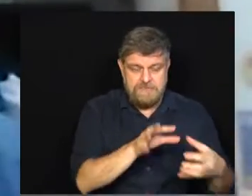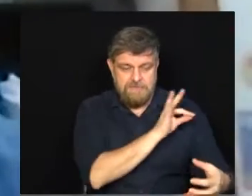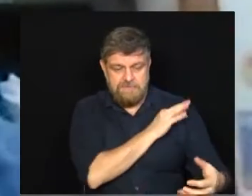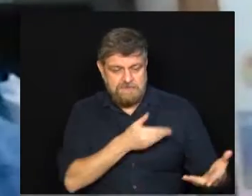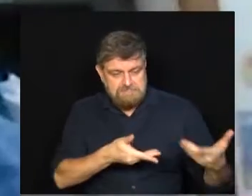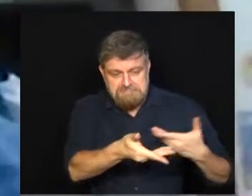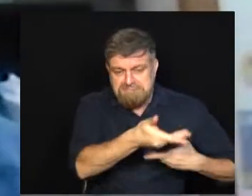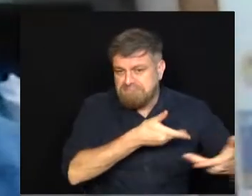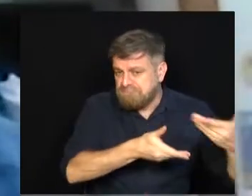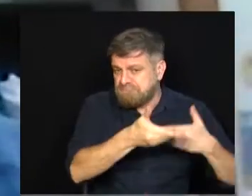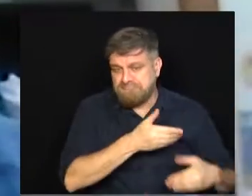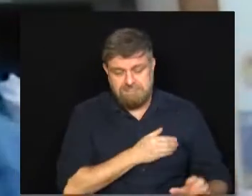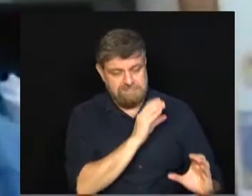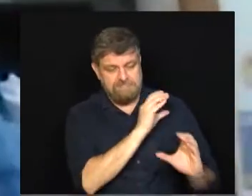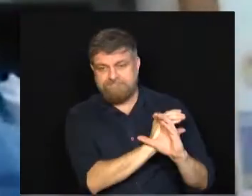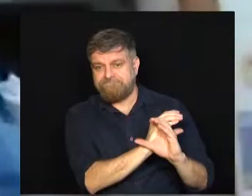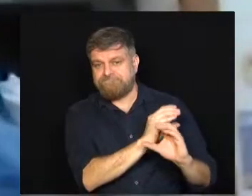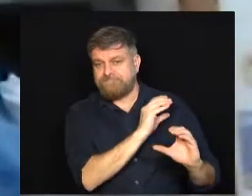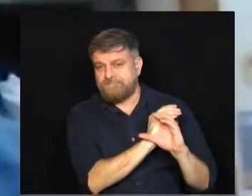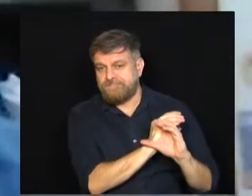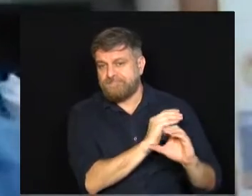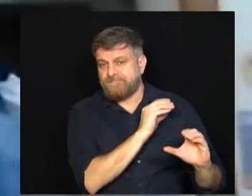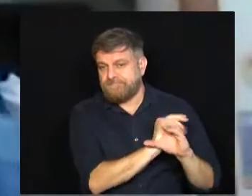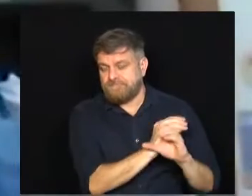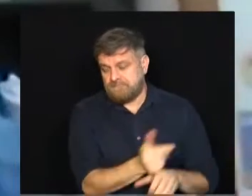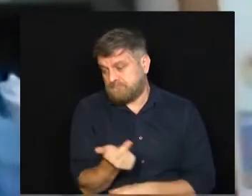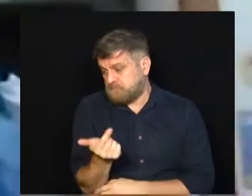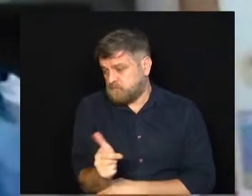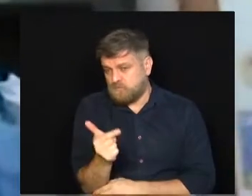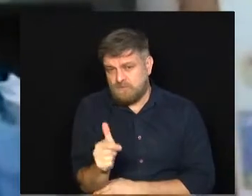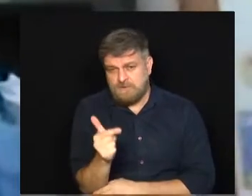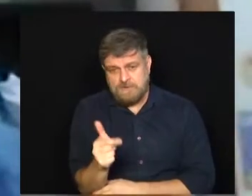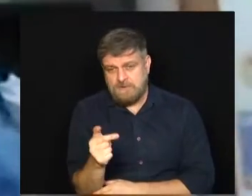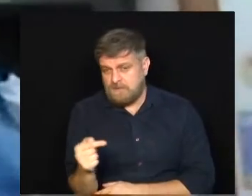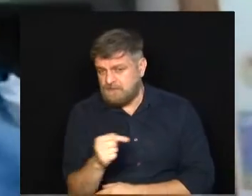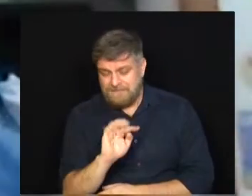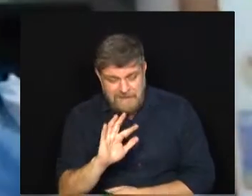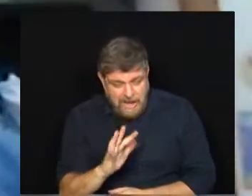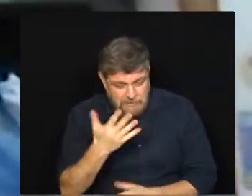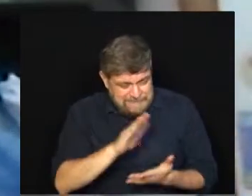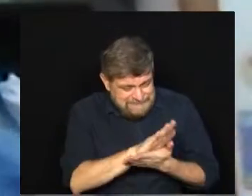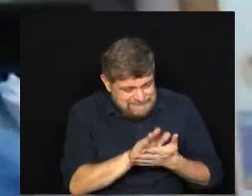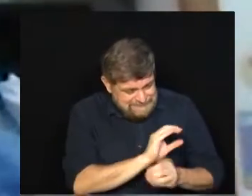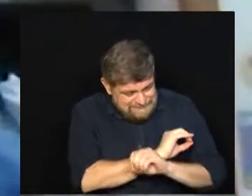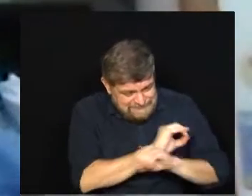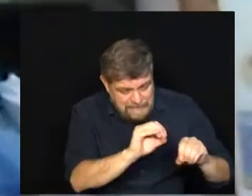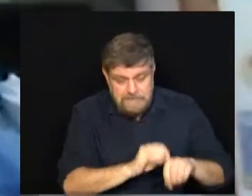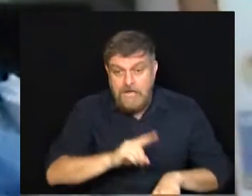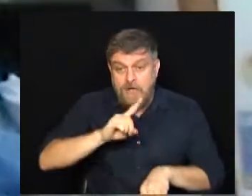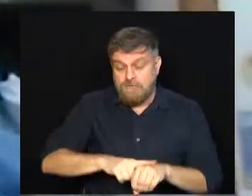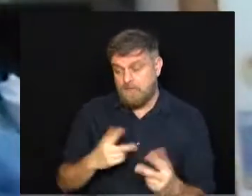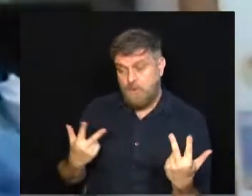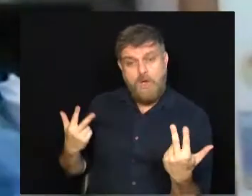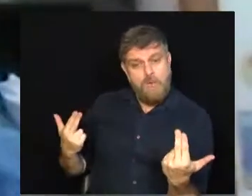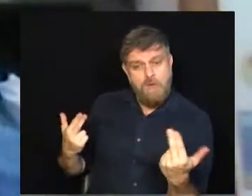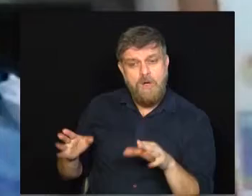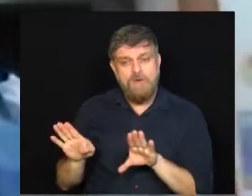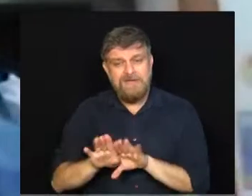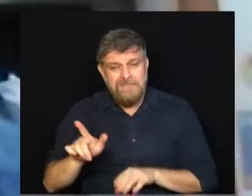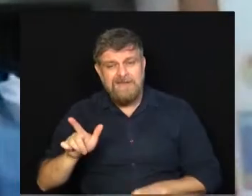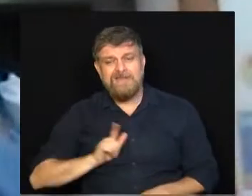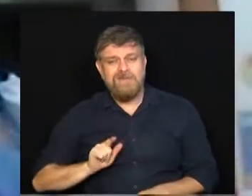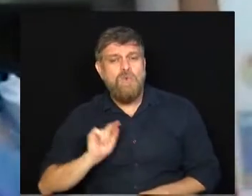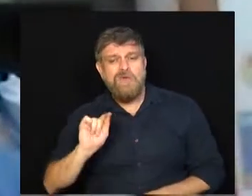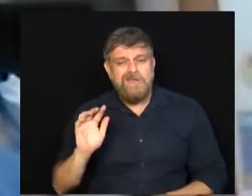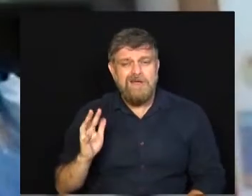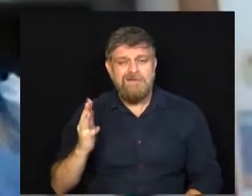temos conhecimento, não há, mas algo que nós sabemos não vem sendo feito. E, ao mesmo tempo, houve algumas situações. Por